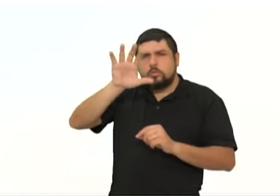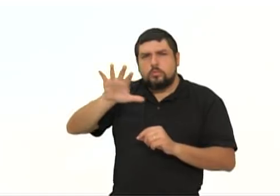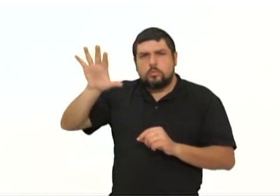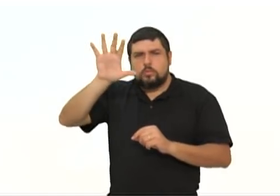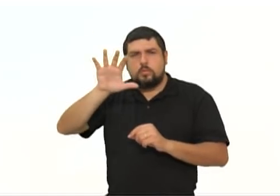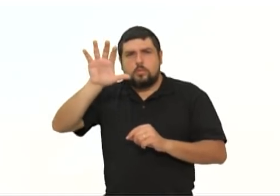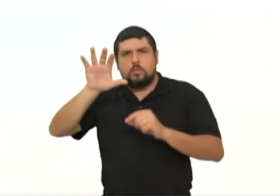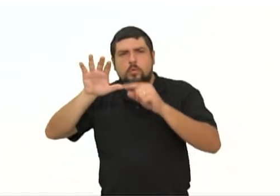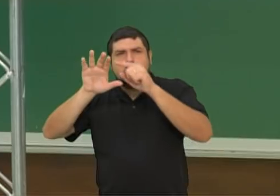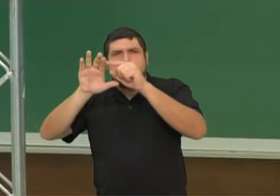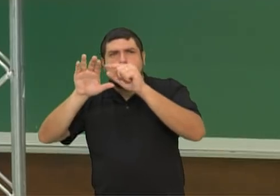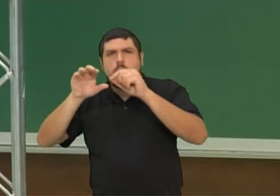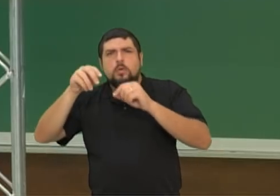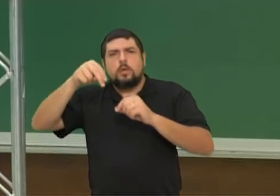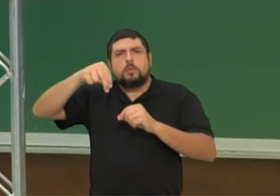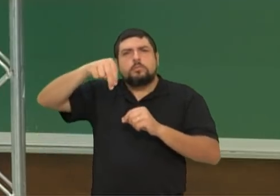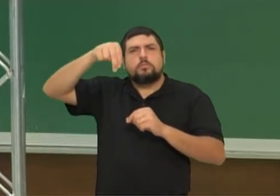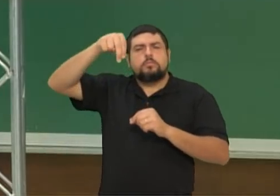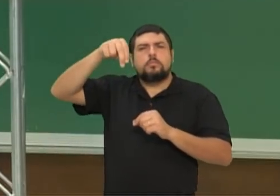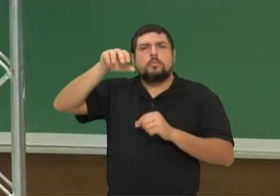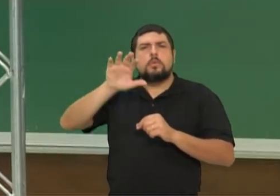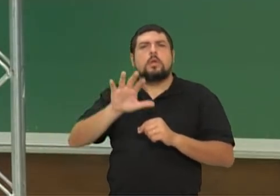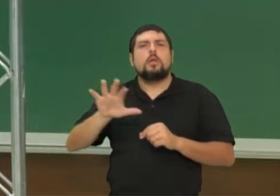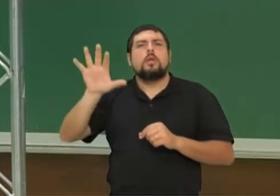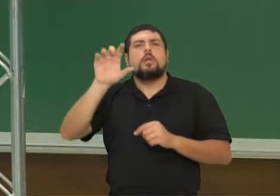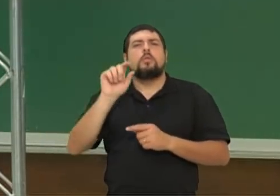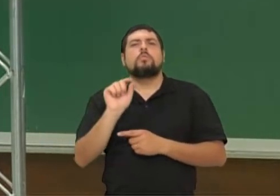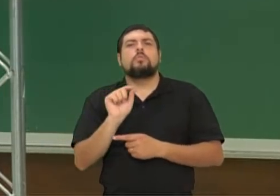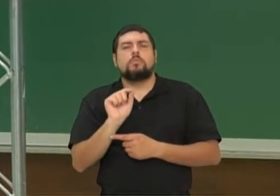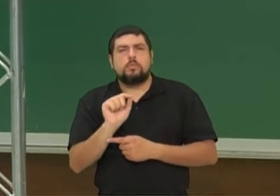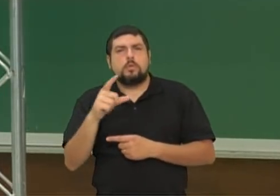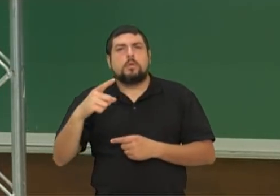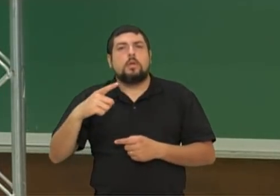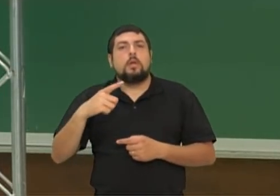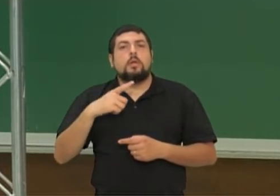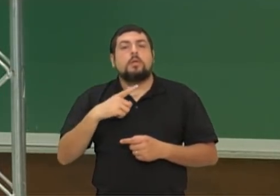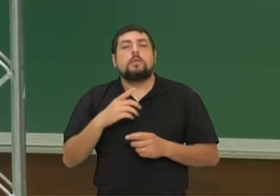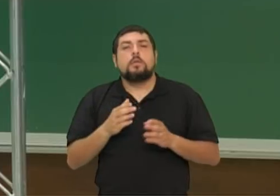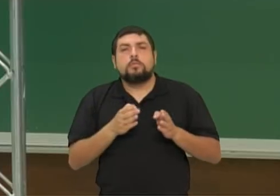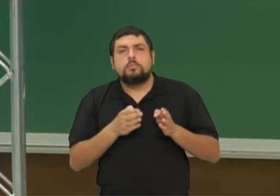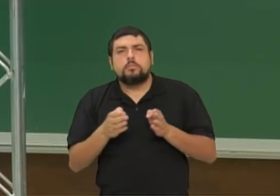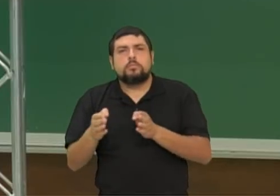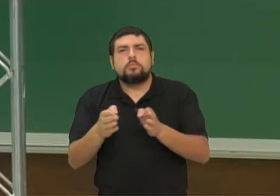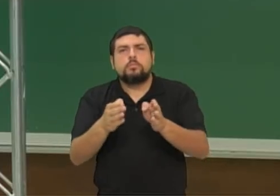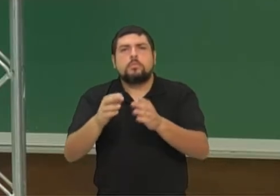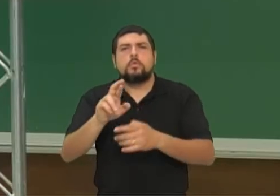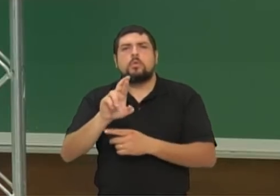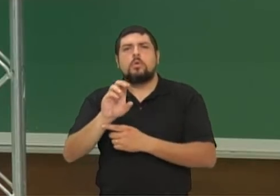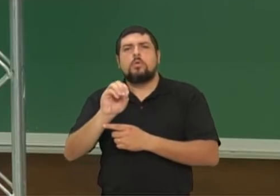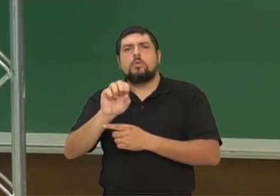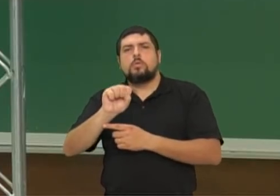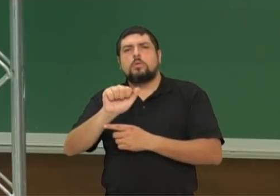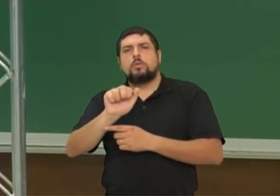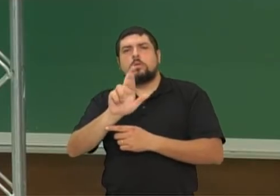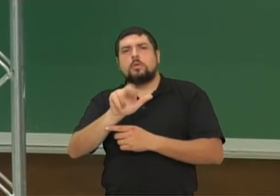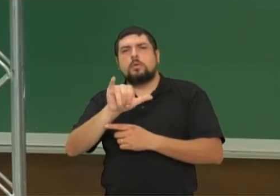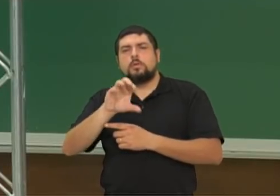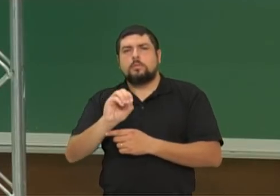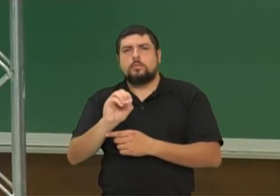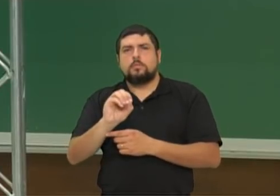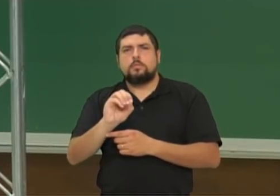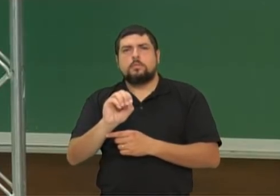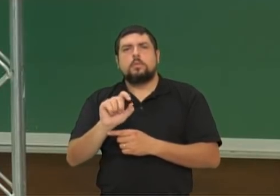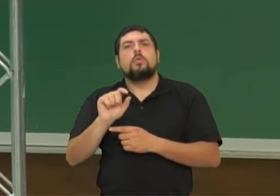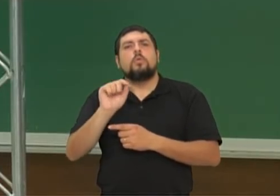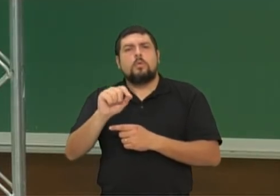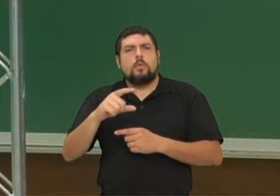um outro mapa, nessa região, a chamada Rota do Rosário, que compreende então uma série